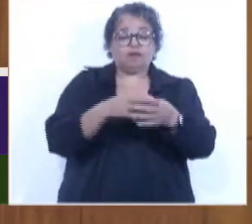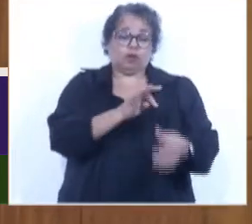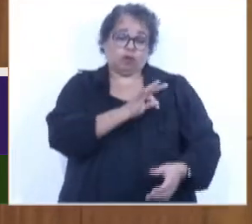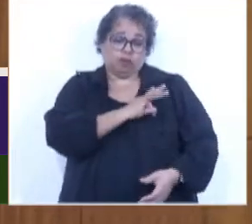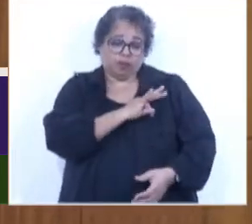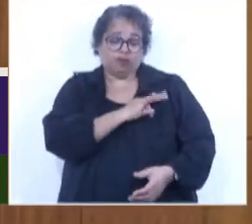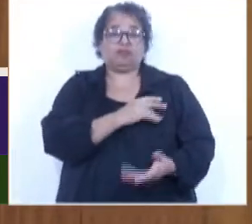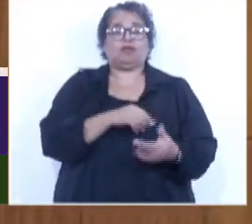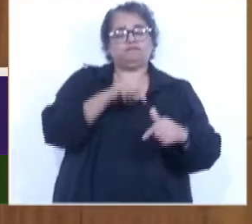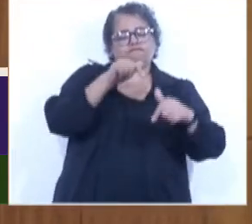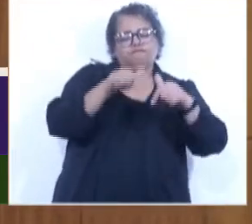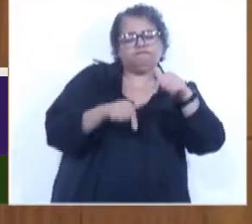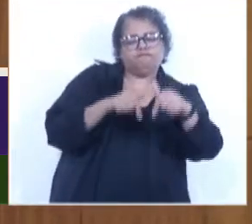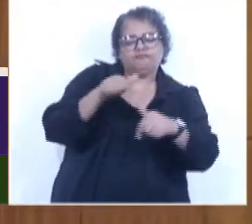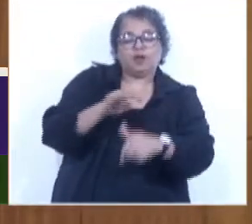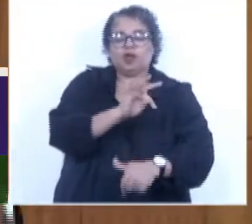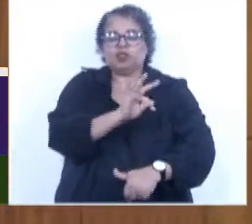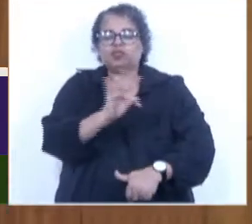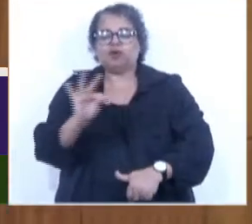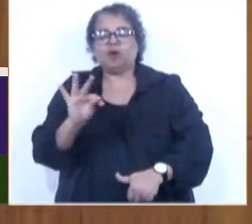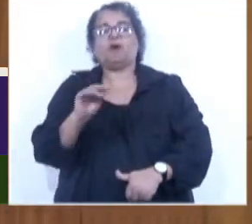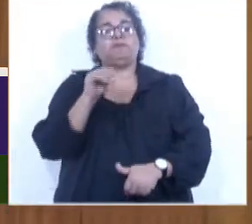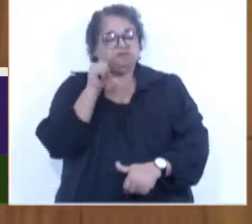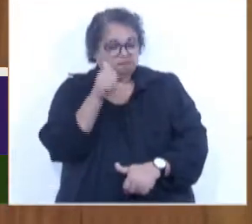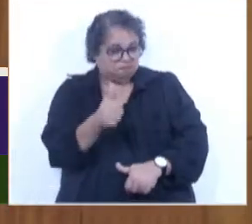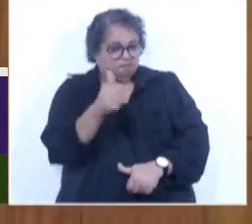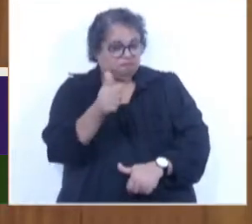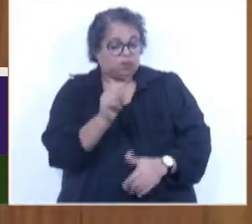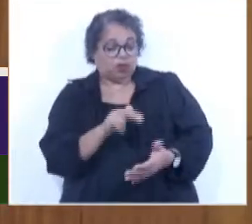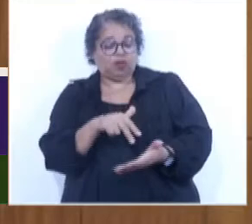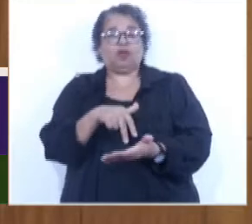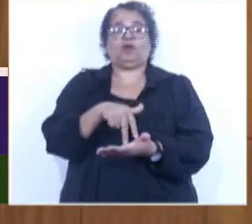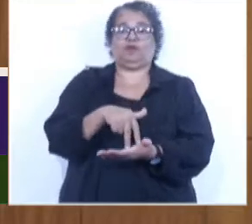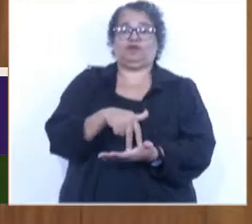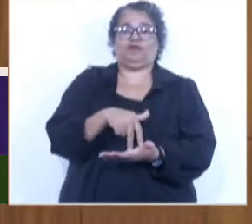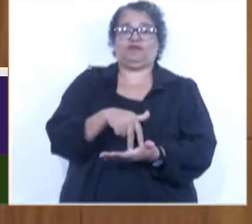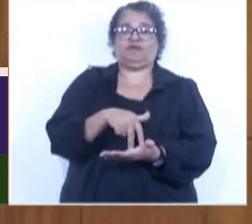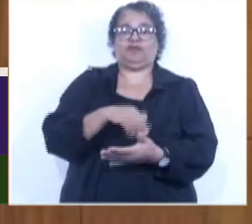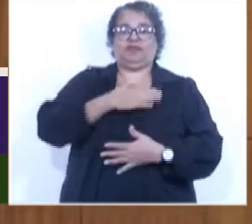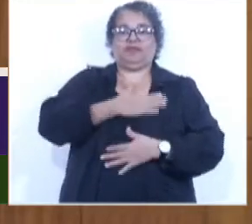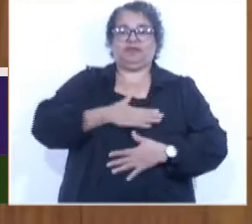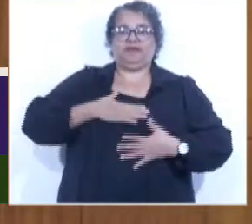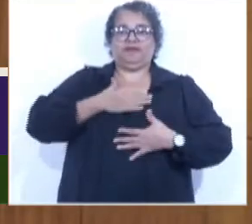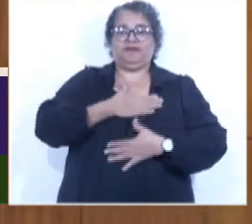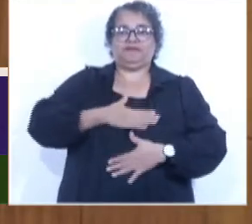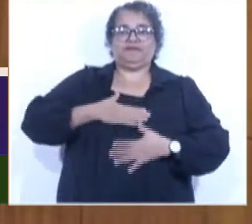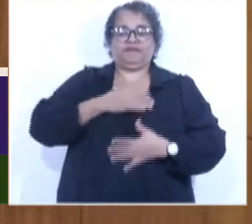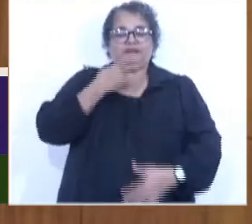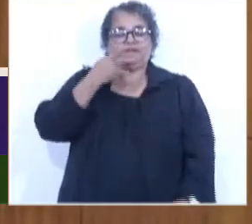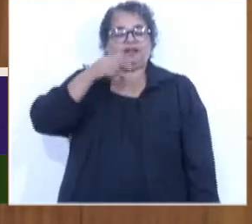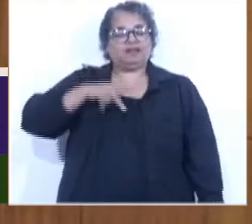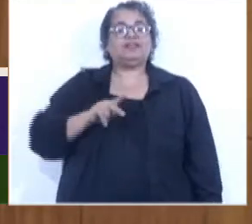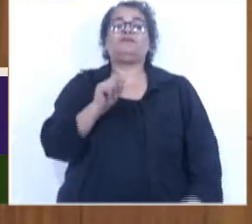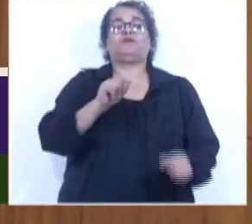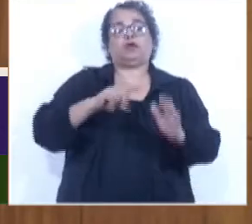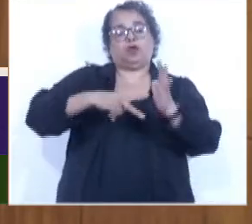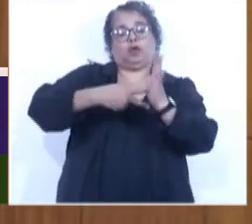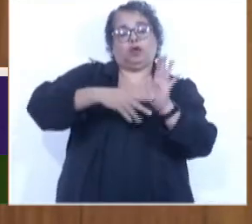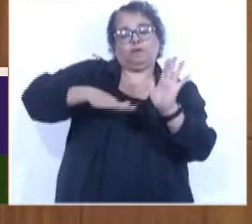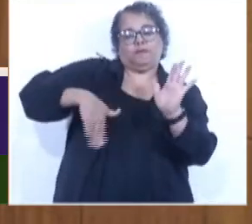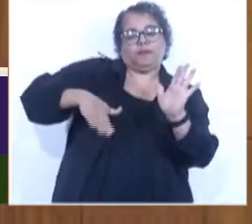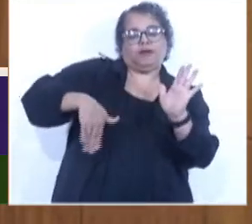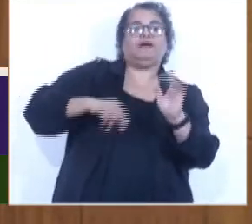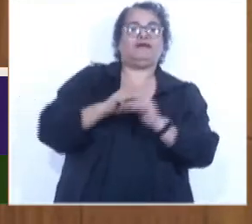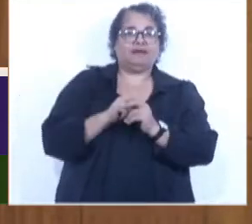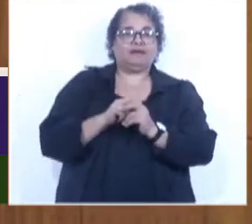tem feito um trabalho brilhante e eu subo aqui com muito prazer para falar sempre do Praia Clube o que o Praia